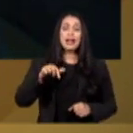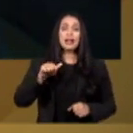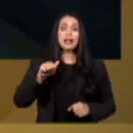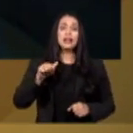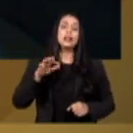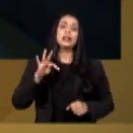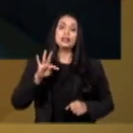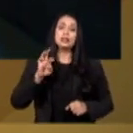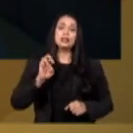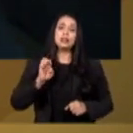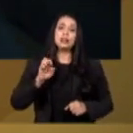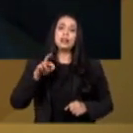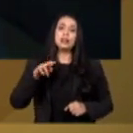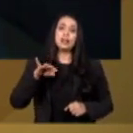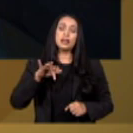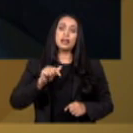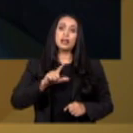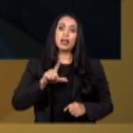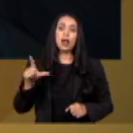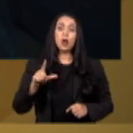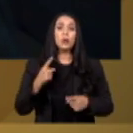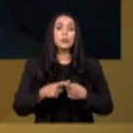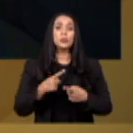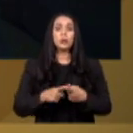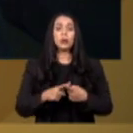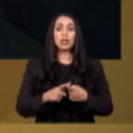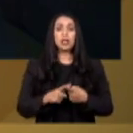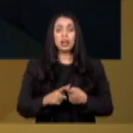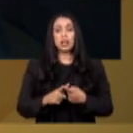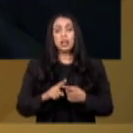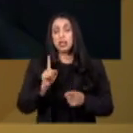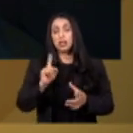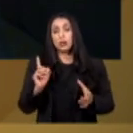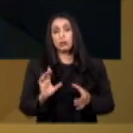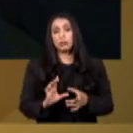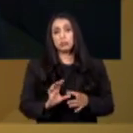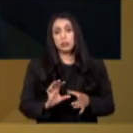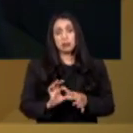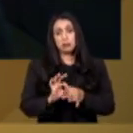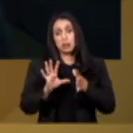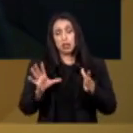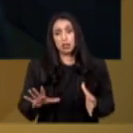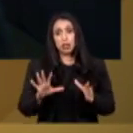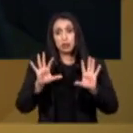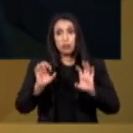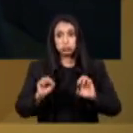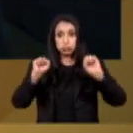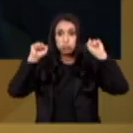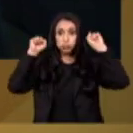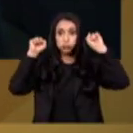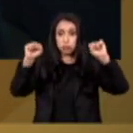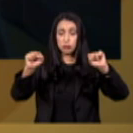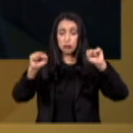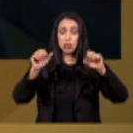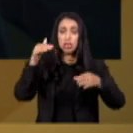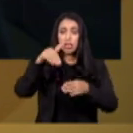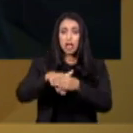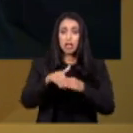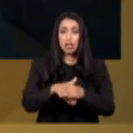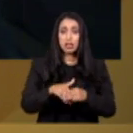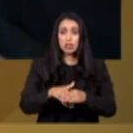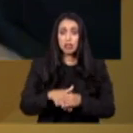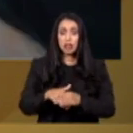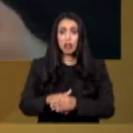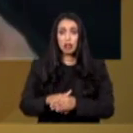e o barco bem longe do governo por meio de violência atingiu a capacidade